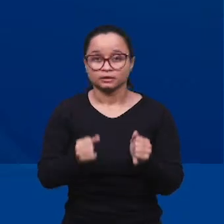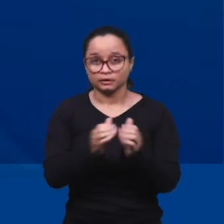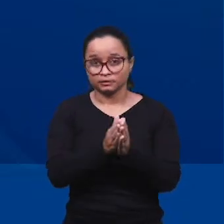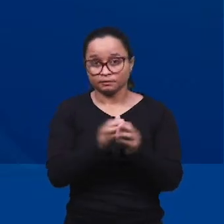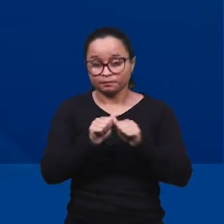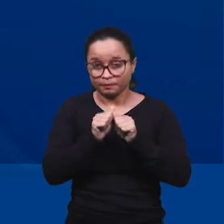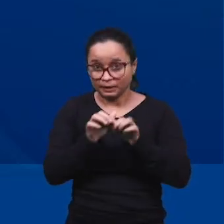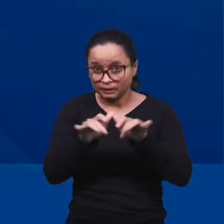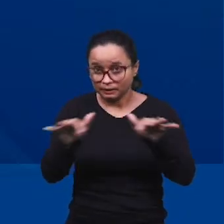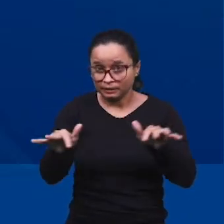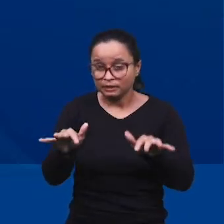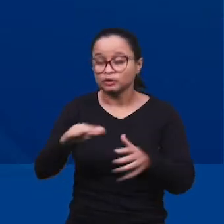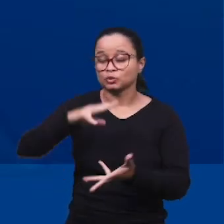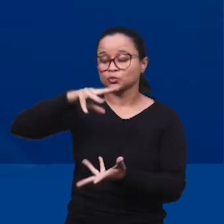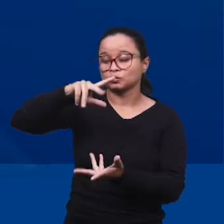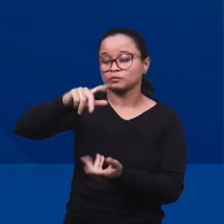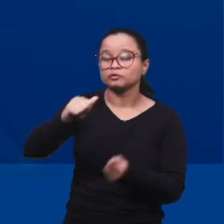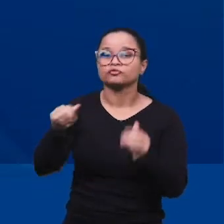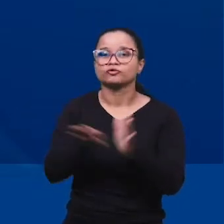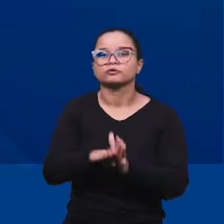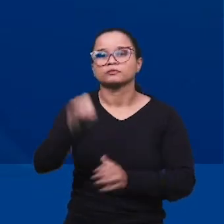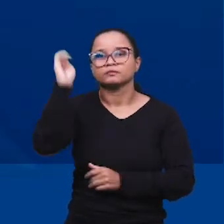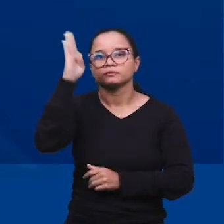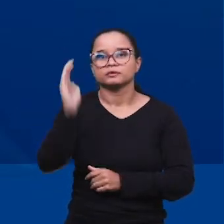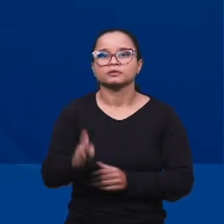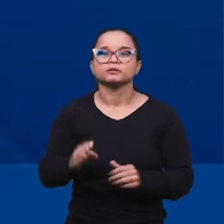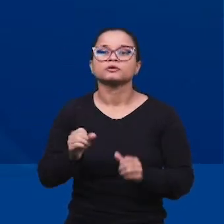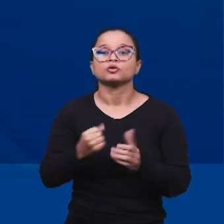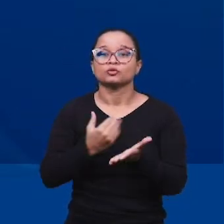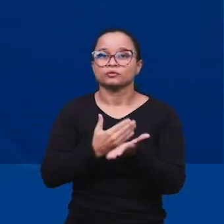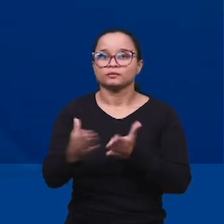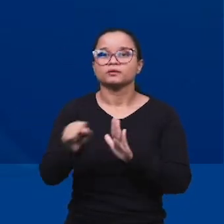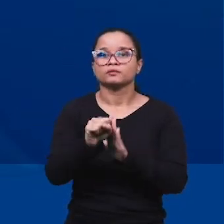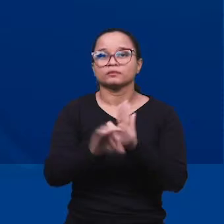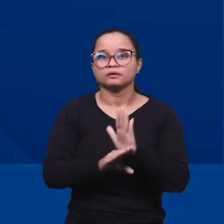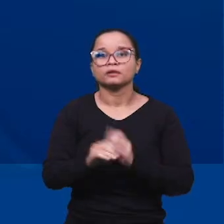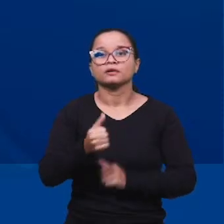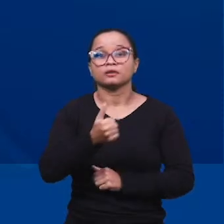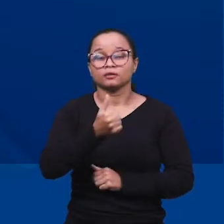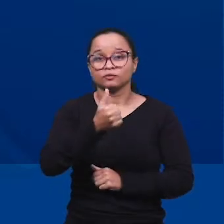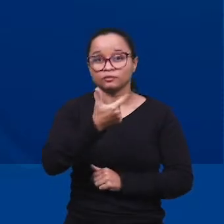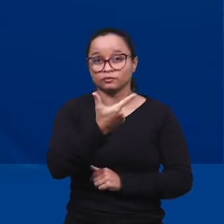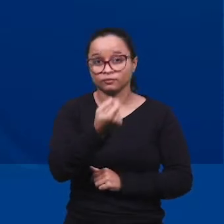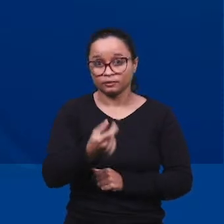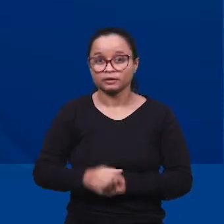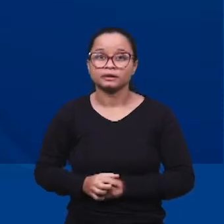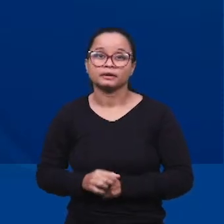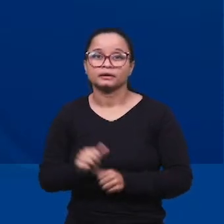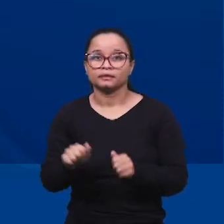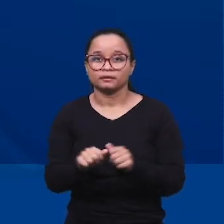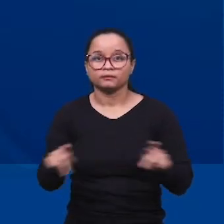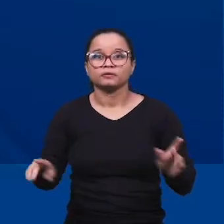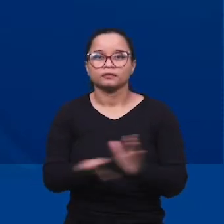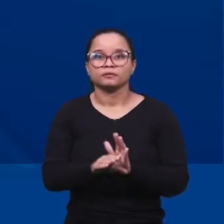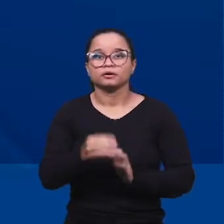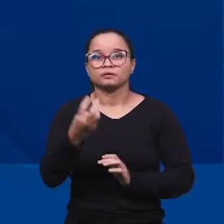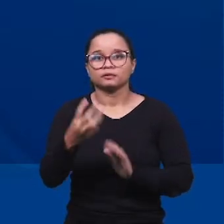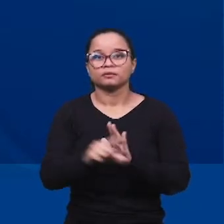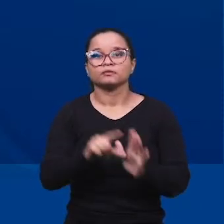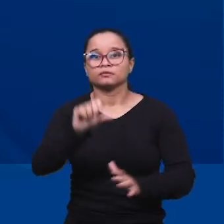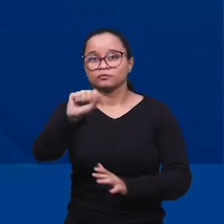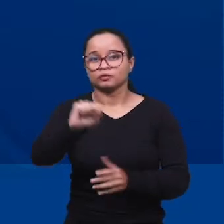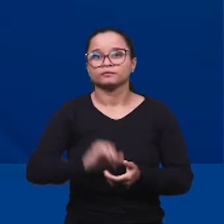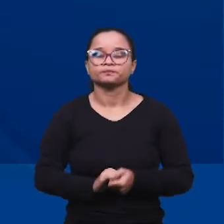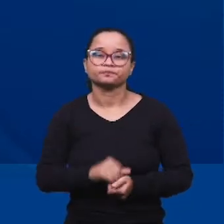todo o mundo e chegou no Brasil no início do século XX. Lá em Apocalipse, capítulo 3, versículo 8, fala